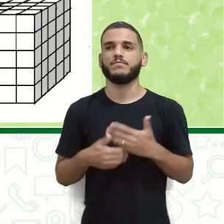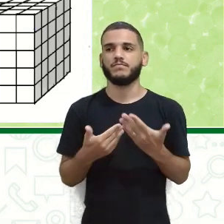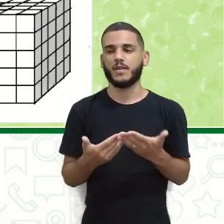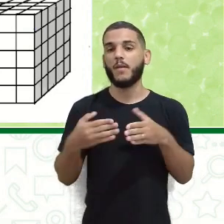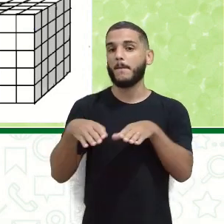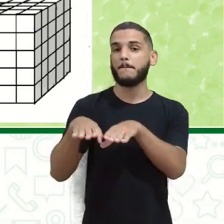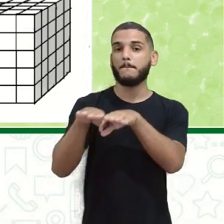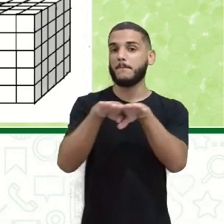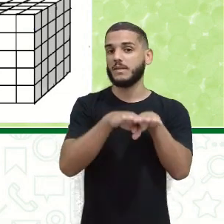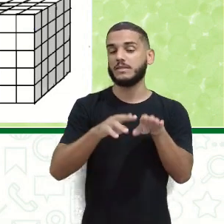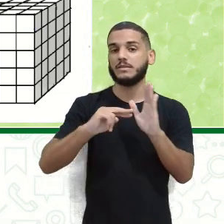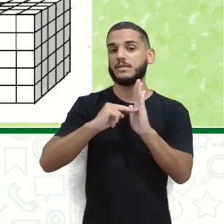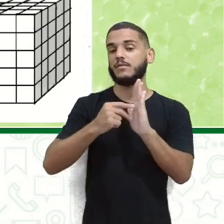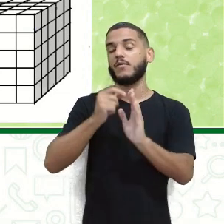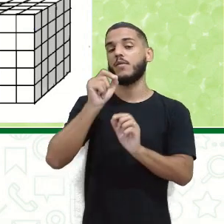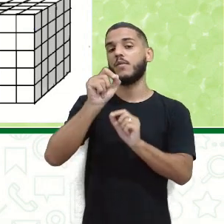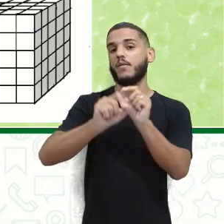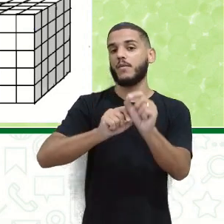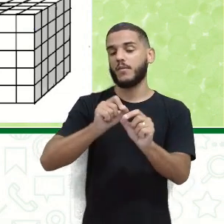padrão quer dizer